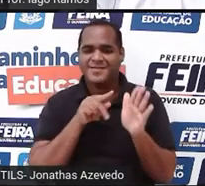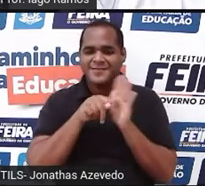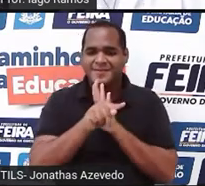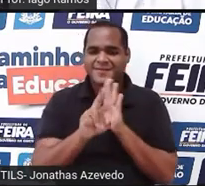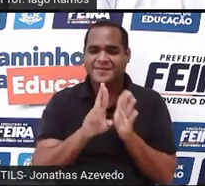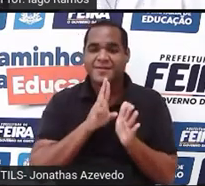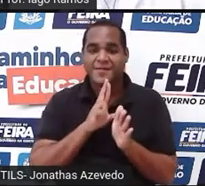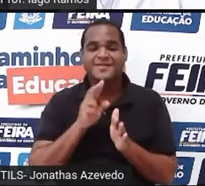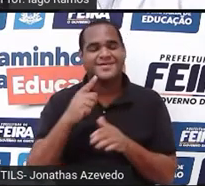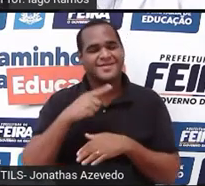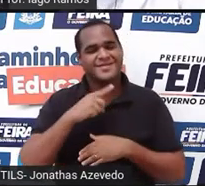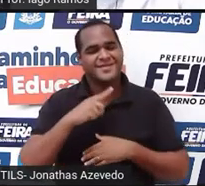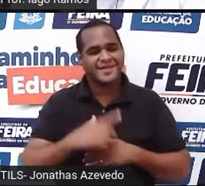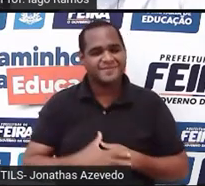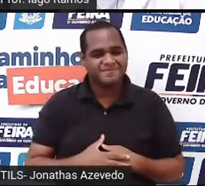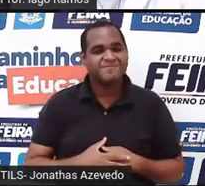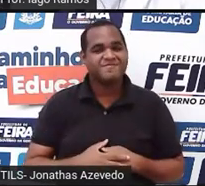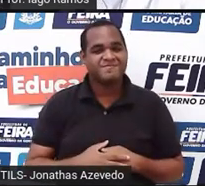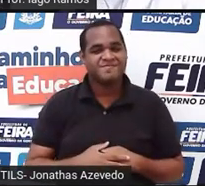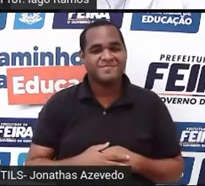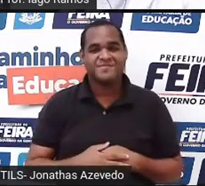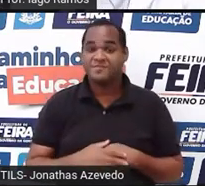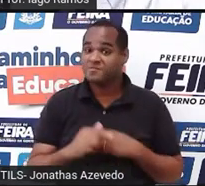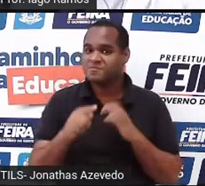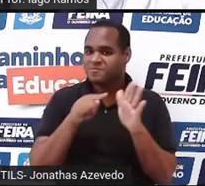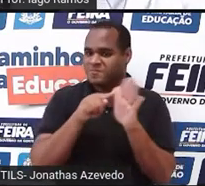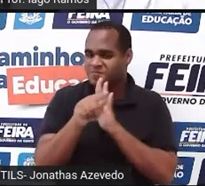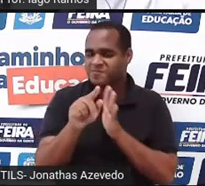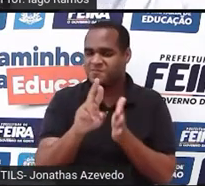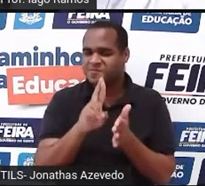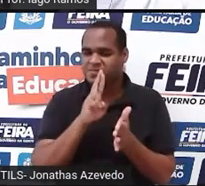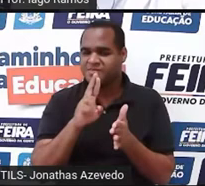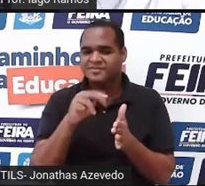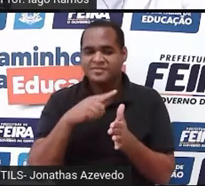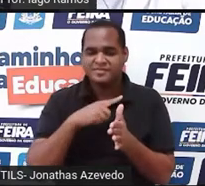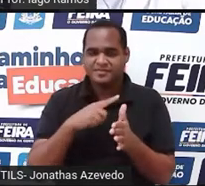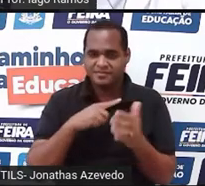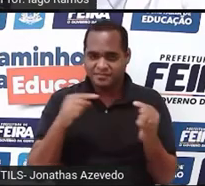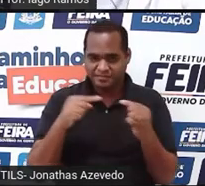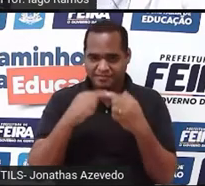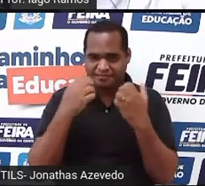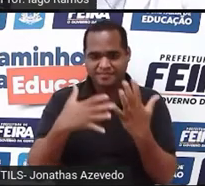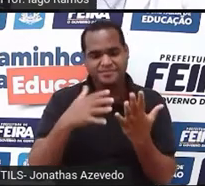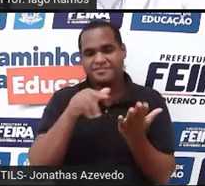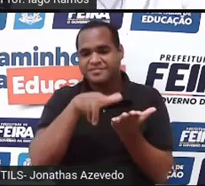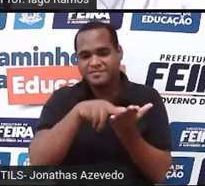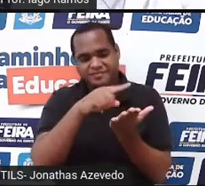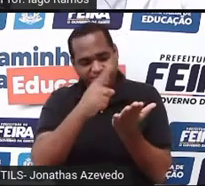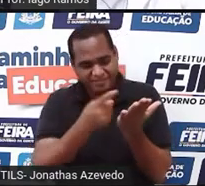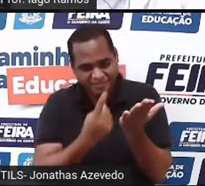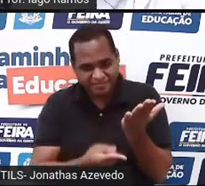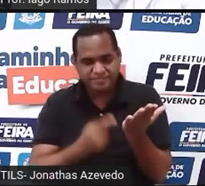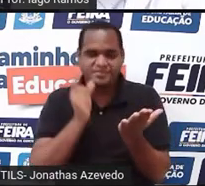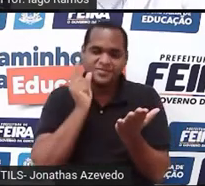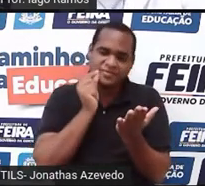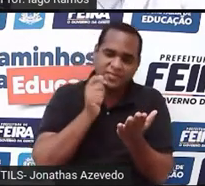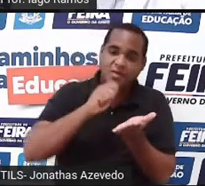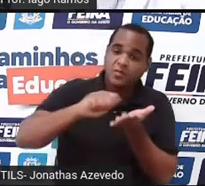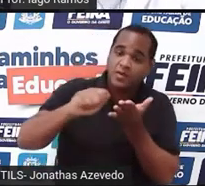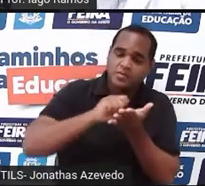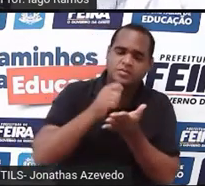resposta tá links Como é chamado o interessante é o caderno lápis borracha